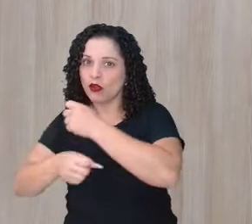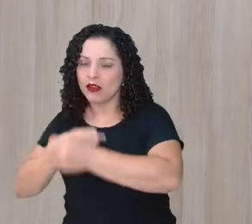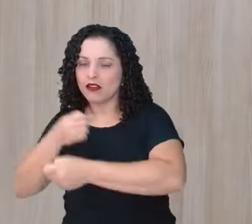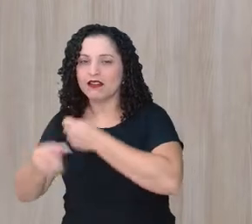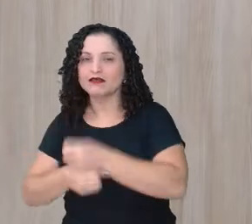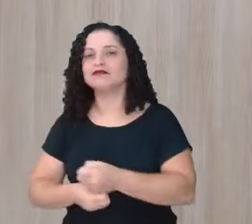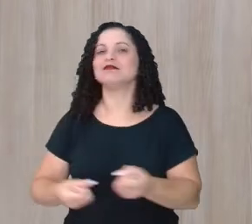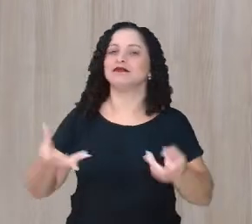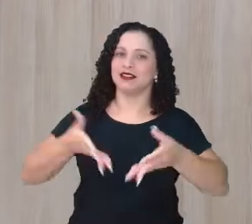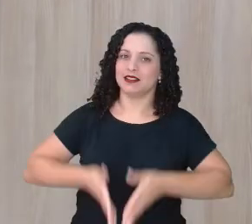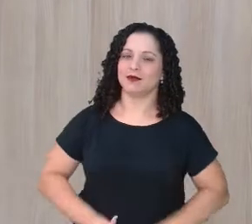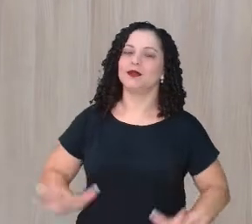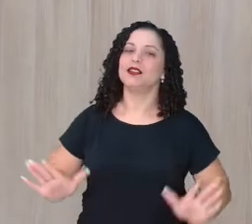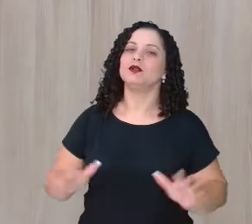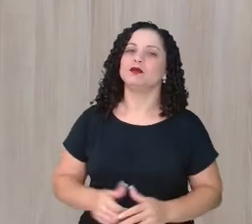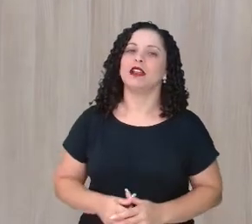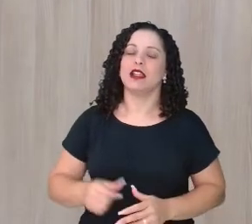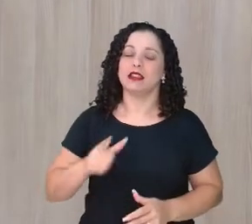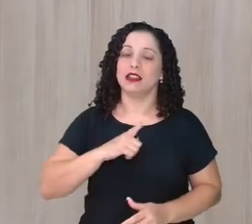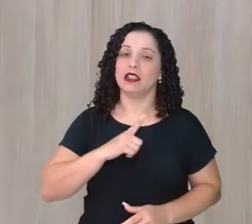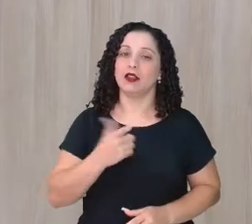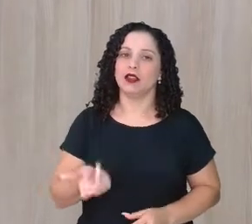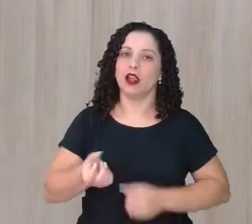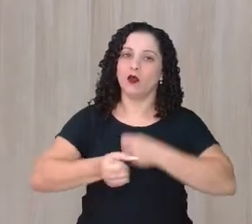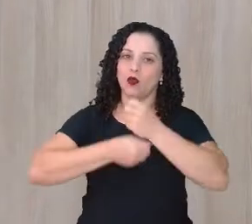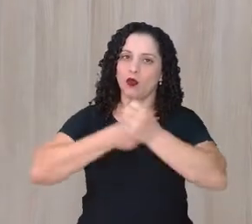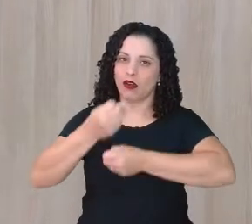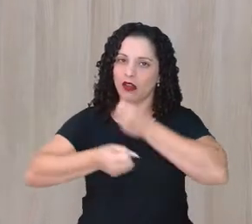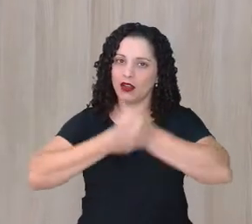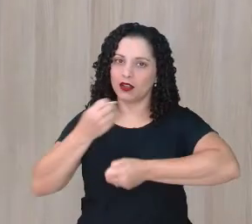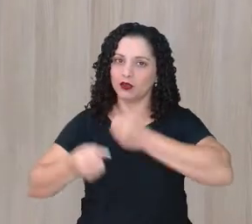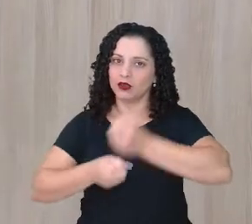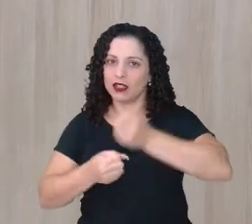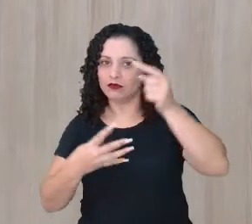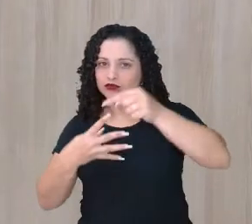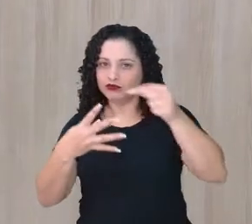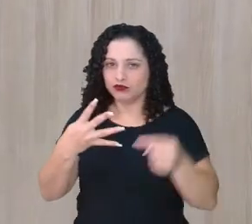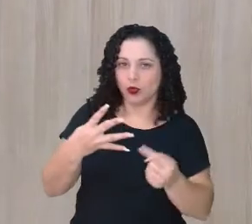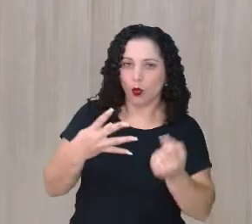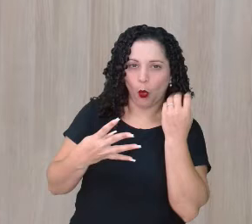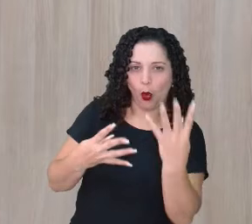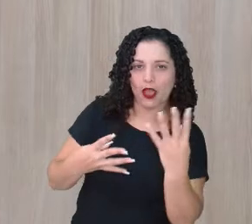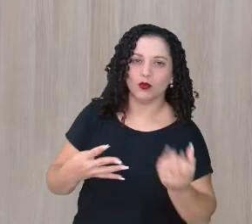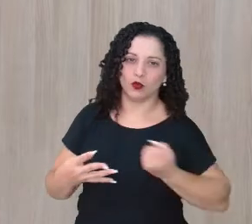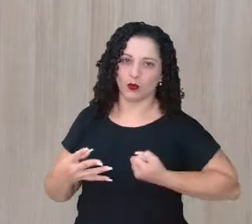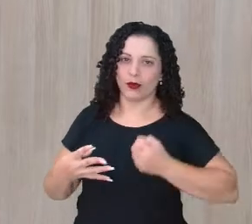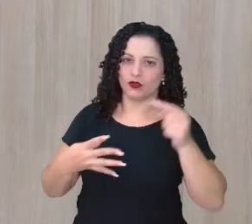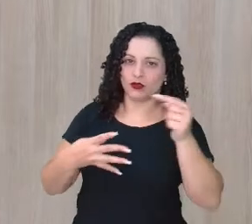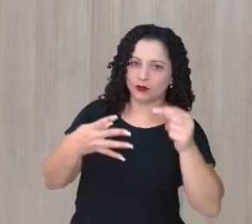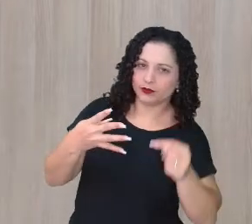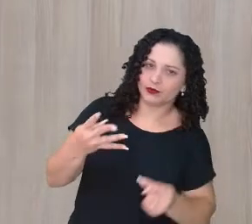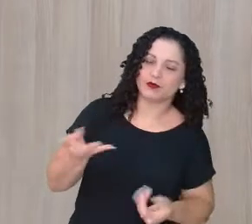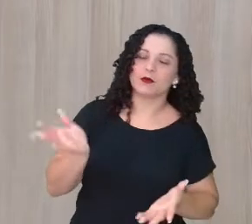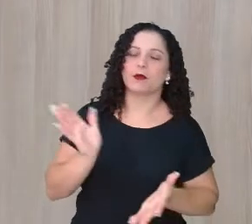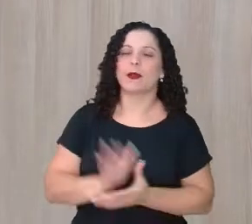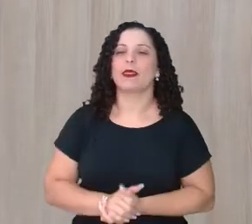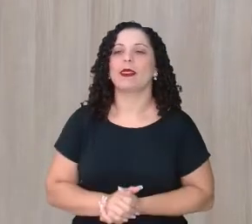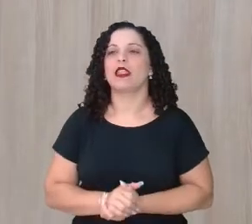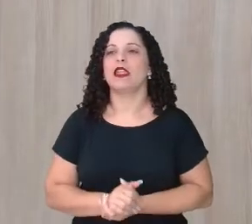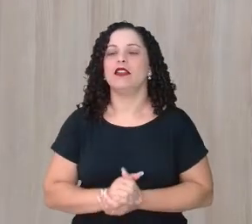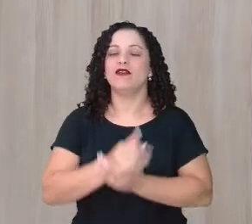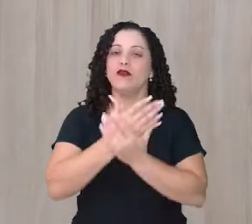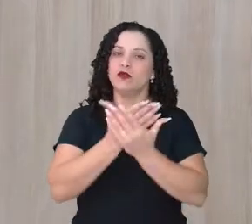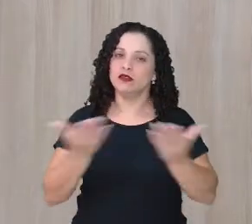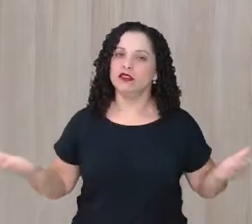lembrando que o ano com os 4 dígitos, ou seja, com os 4 números. E aí o que é que vocês vão ter que fazer? Vocês